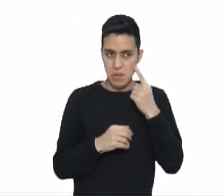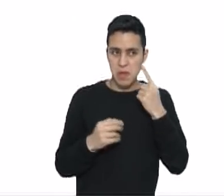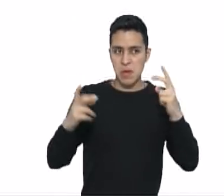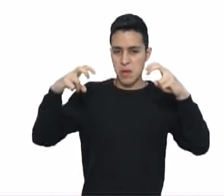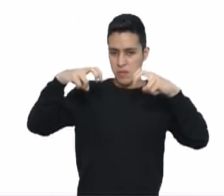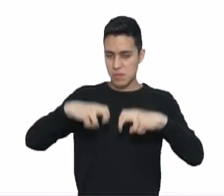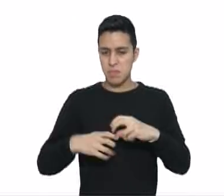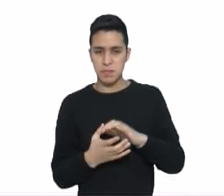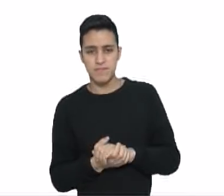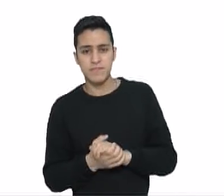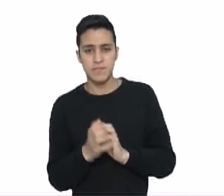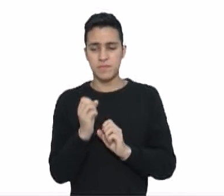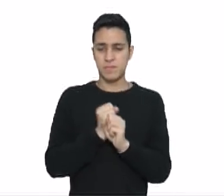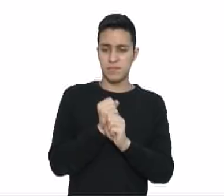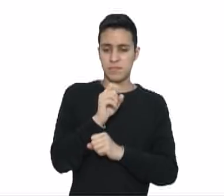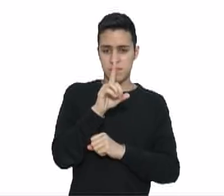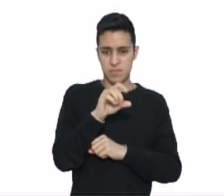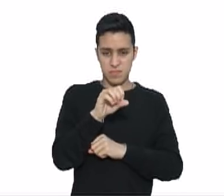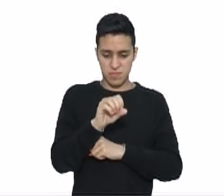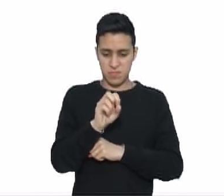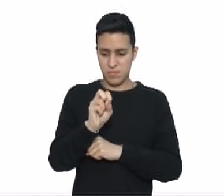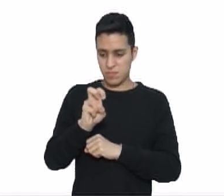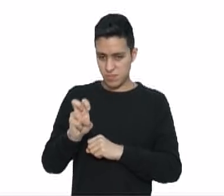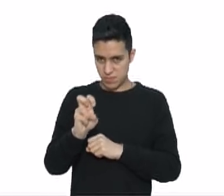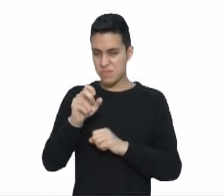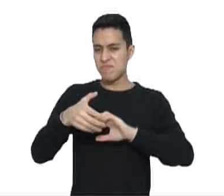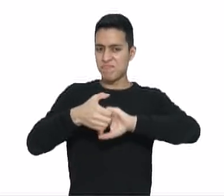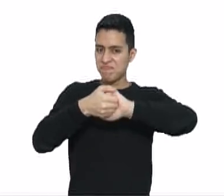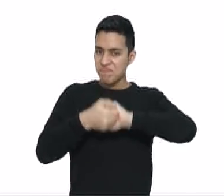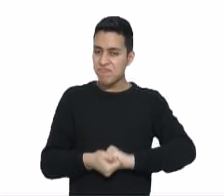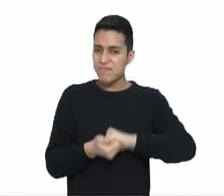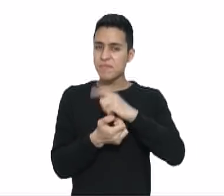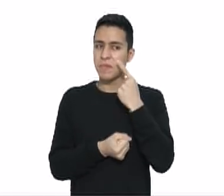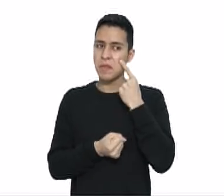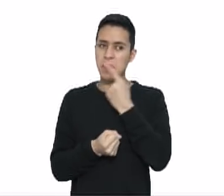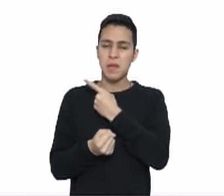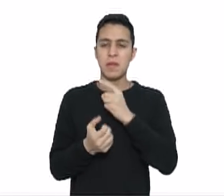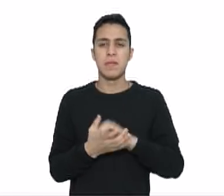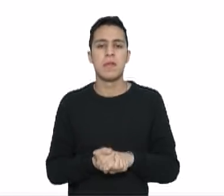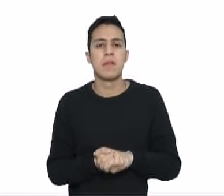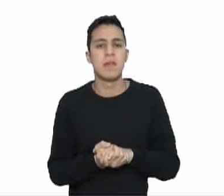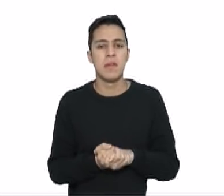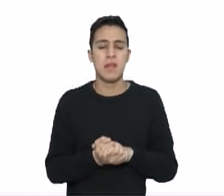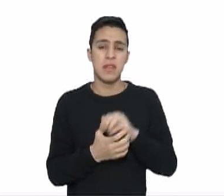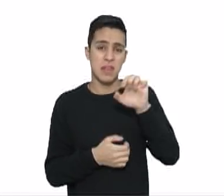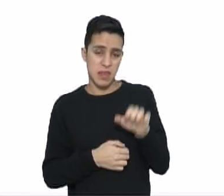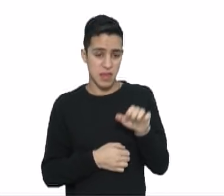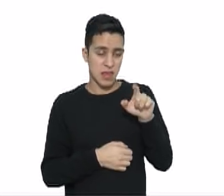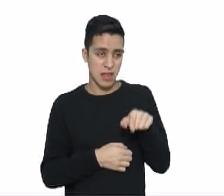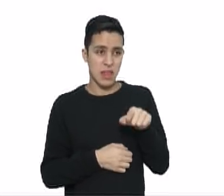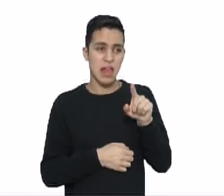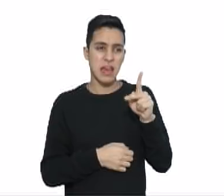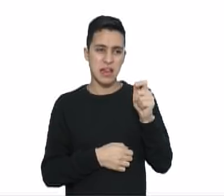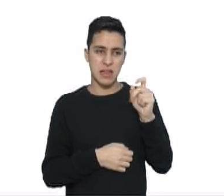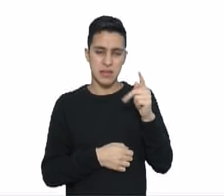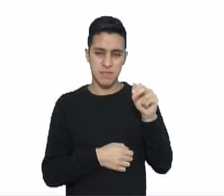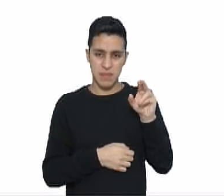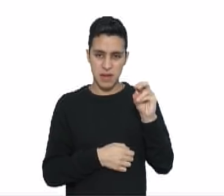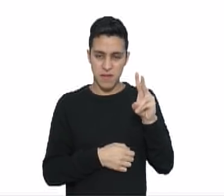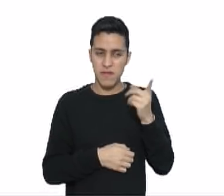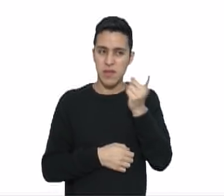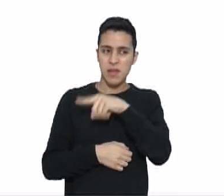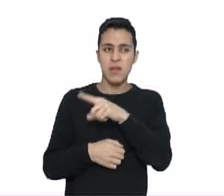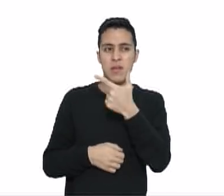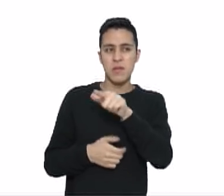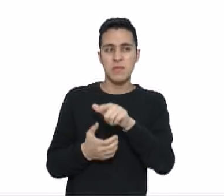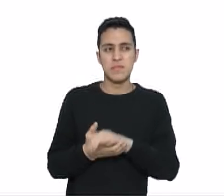competidores, em 1985, se cumprimentando, à esquerda o Kasparov e à direita o